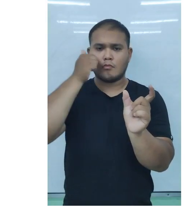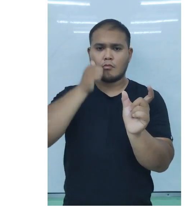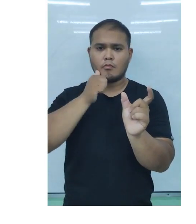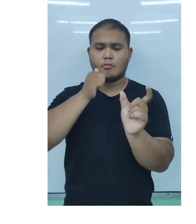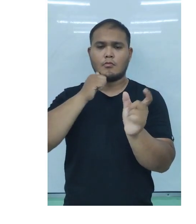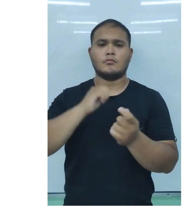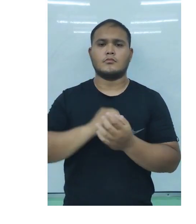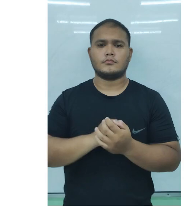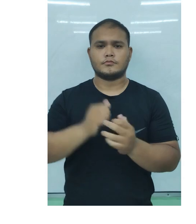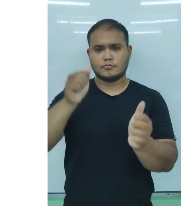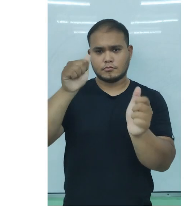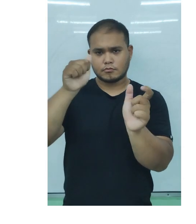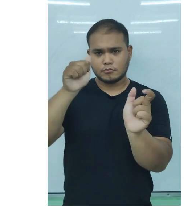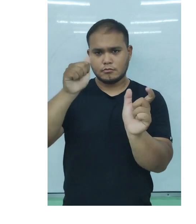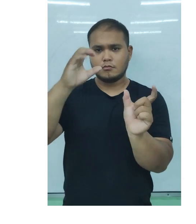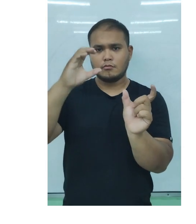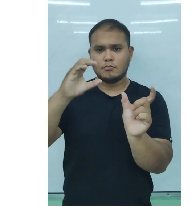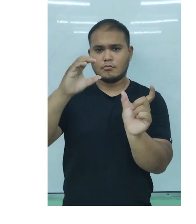neutro, fortius,